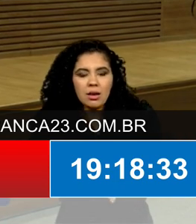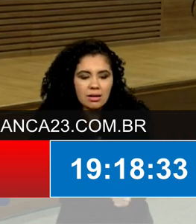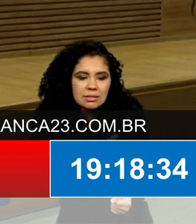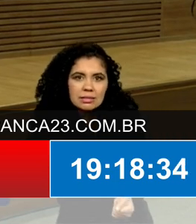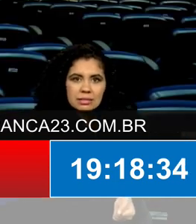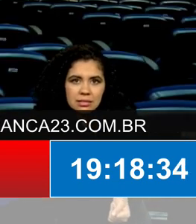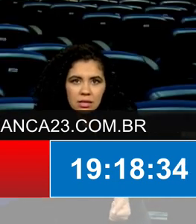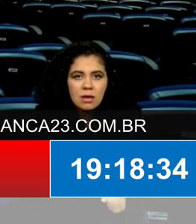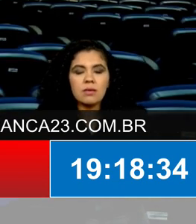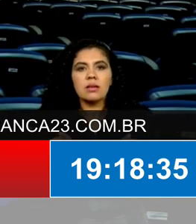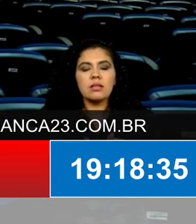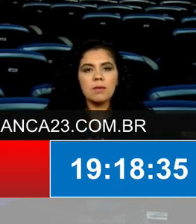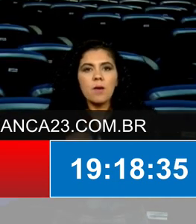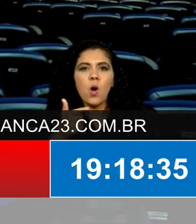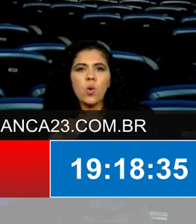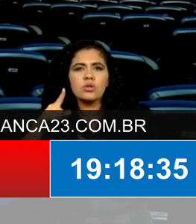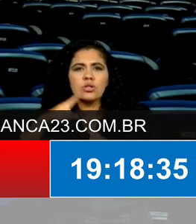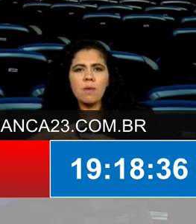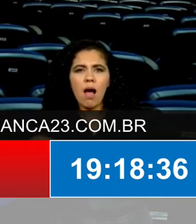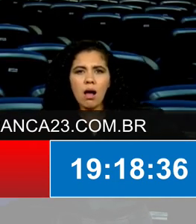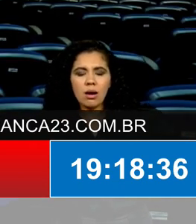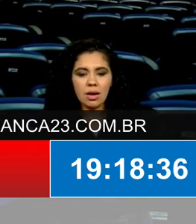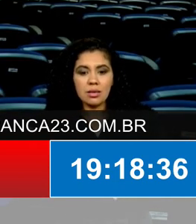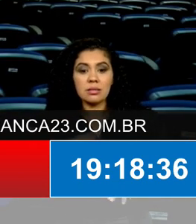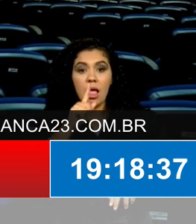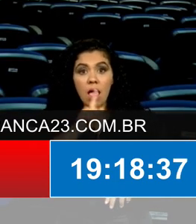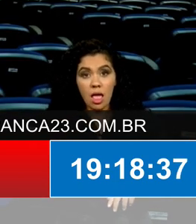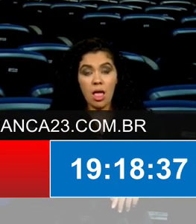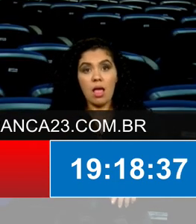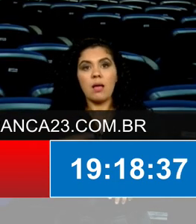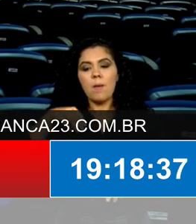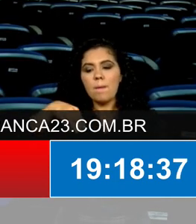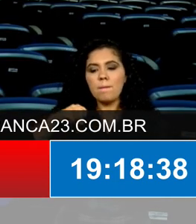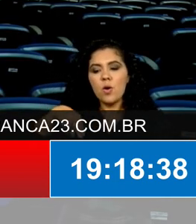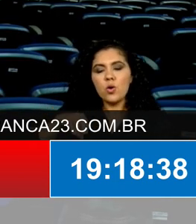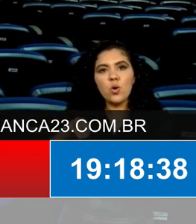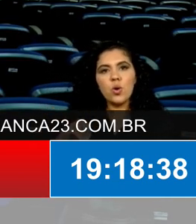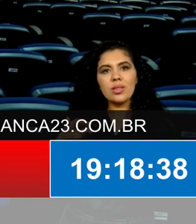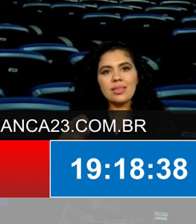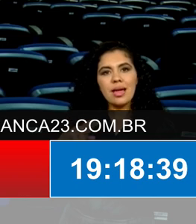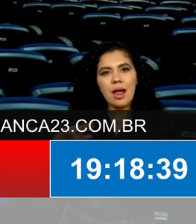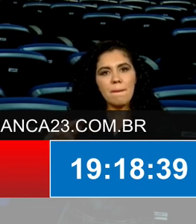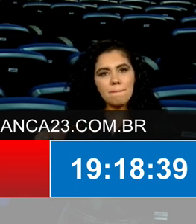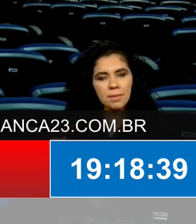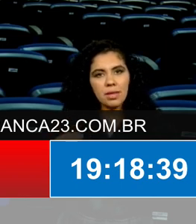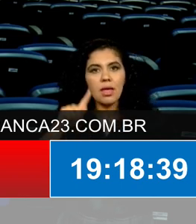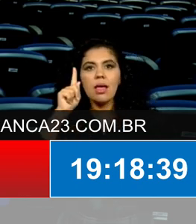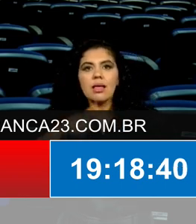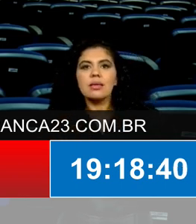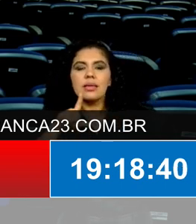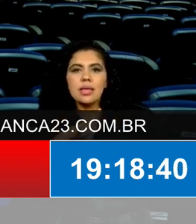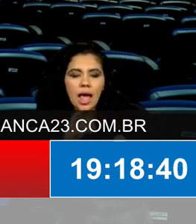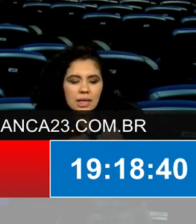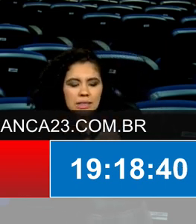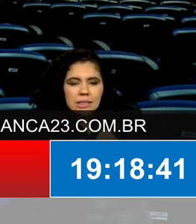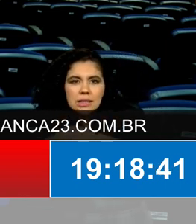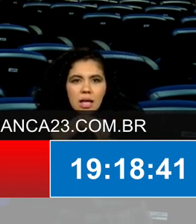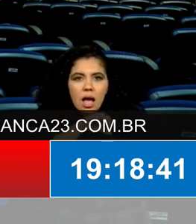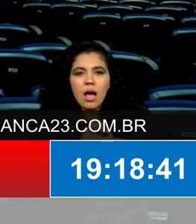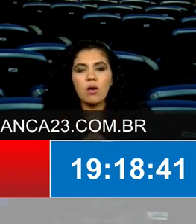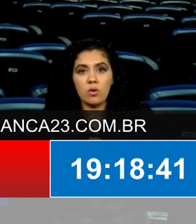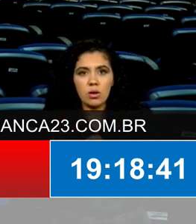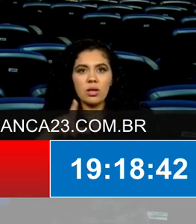e linfomas. A terapia CAR-T é um tratamento de imunoterapia, uma reprogramação da célula. Depois de retirada